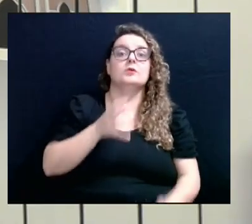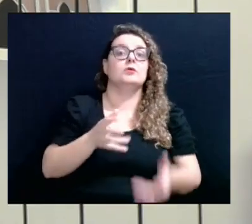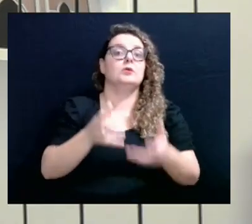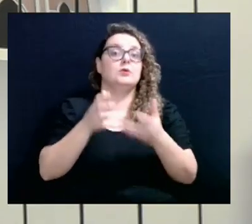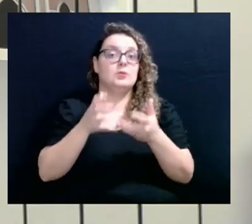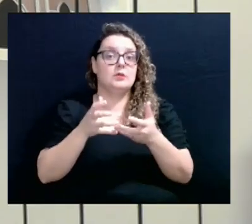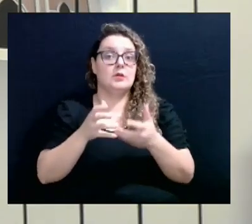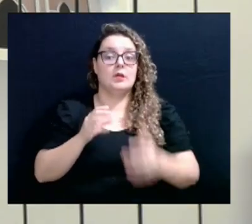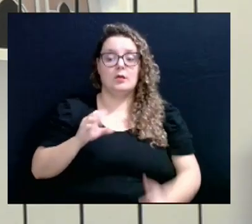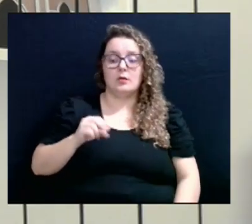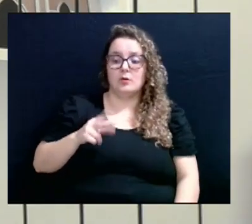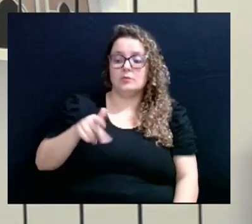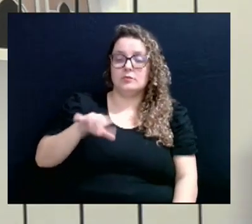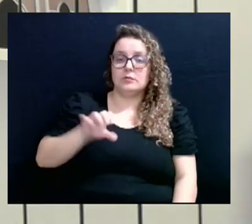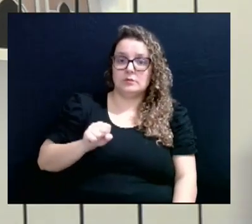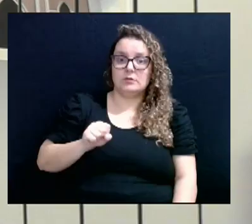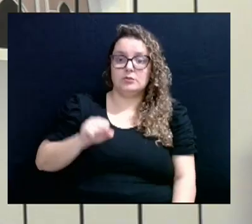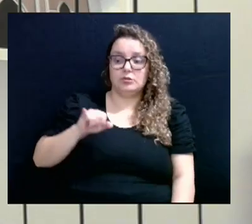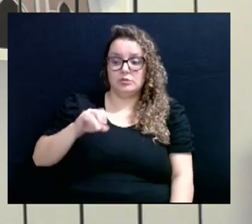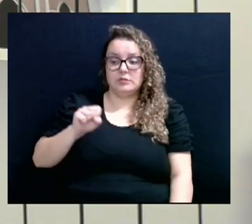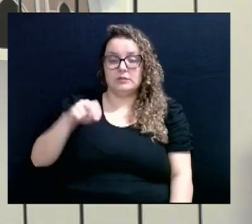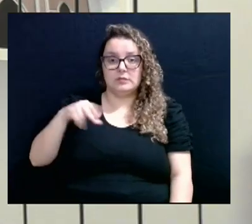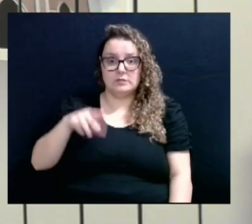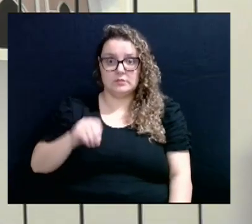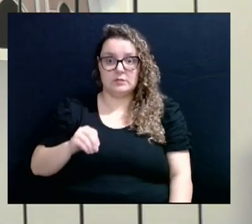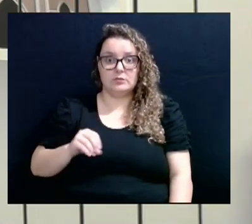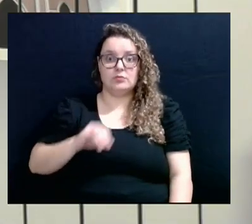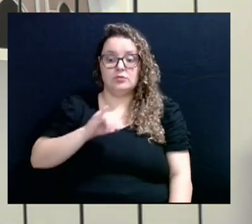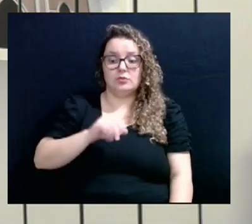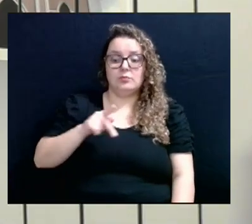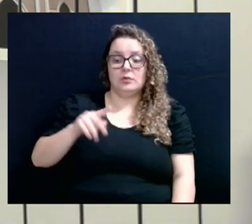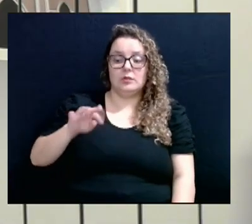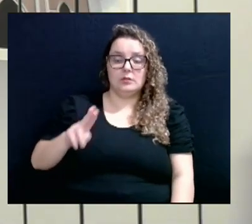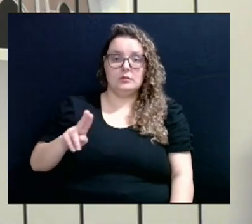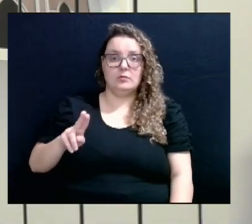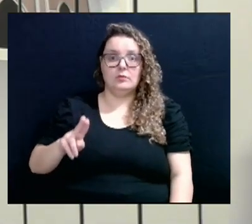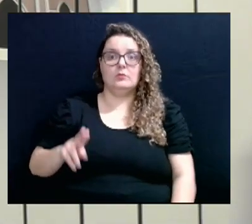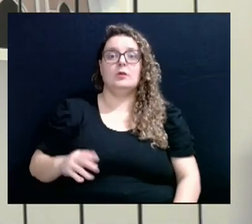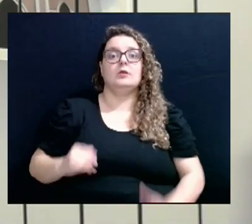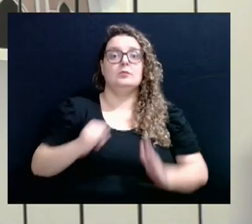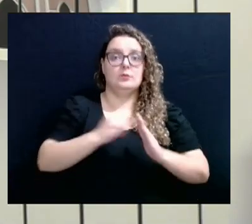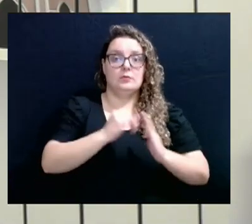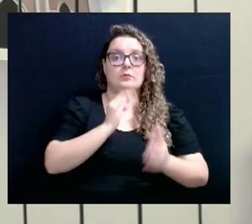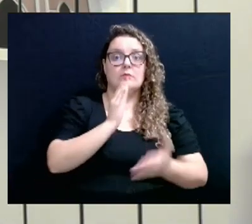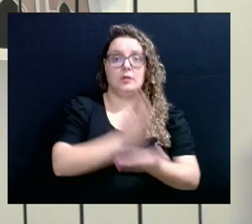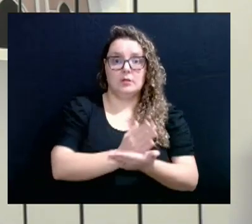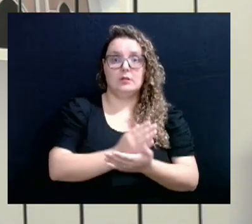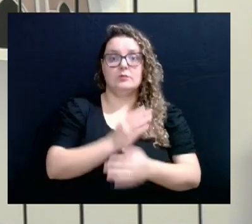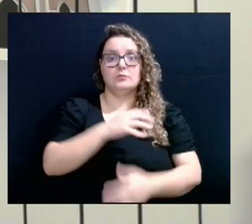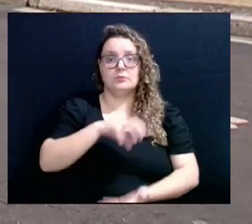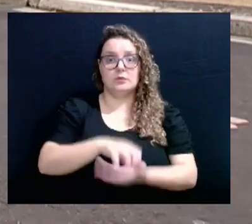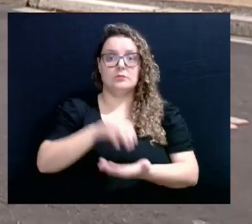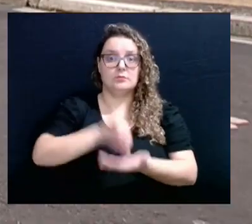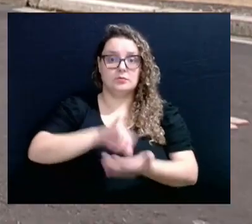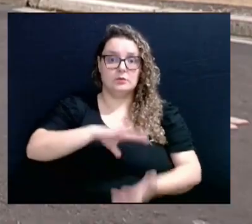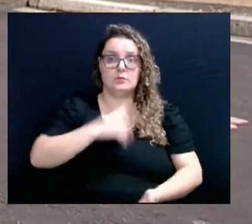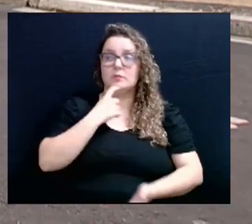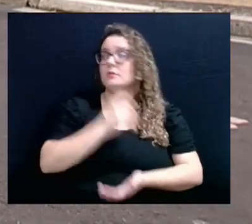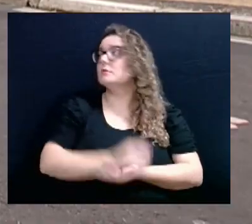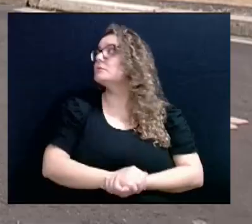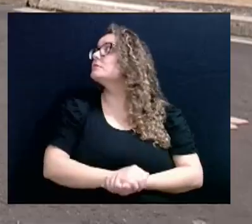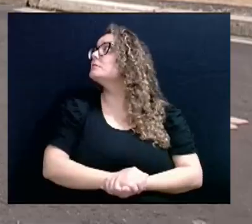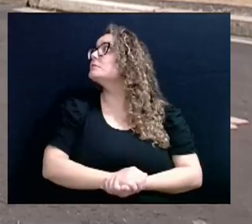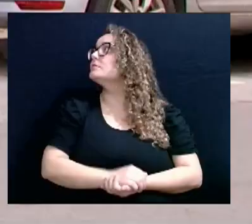de isenção de IPTU para imóveis parados no centro de Campinas. Com o objetivo